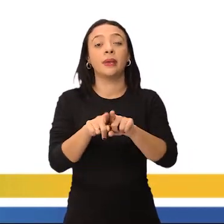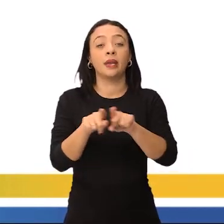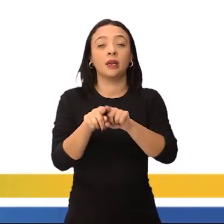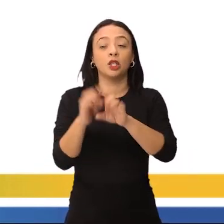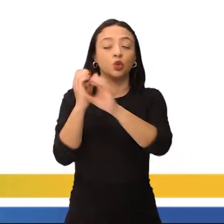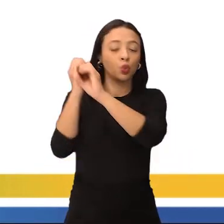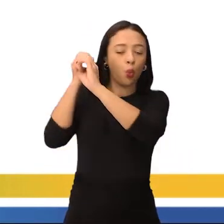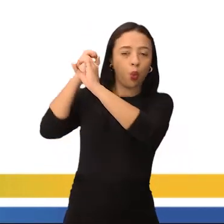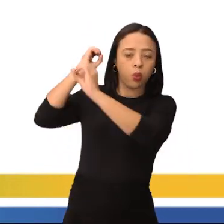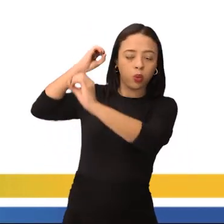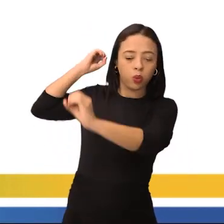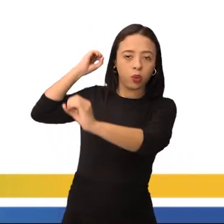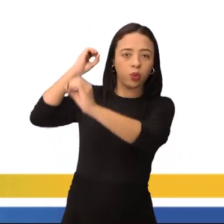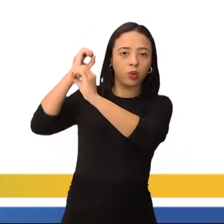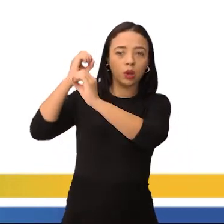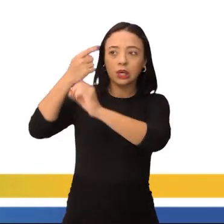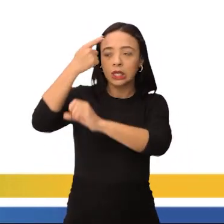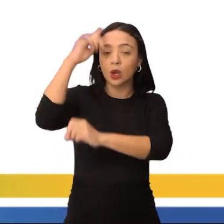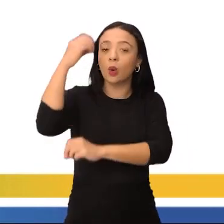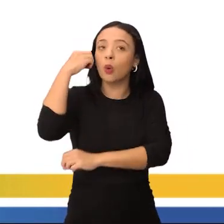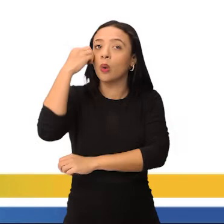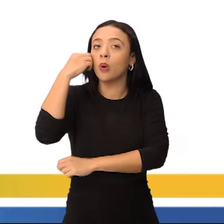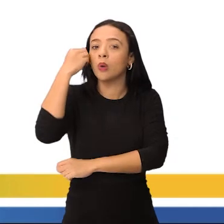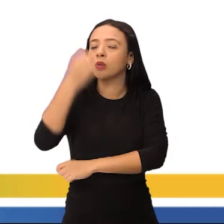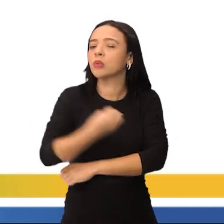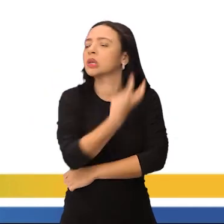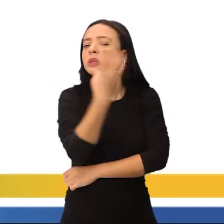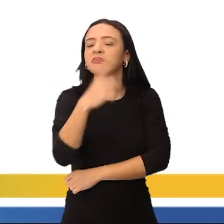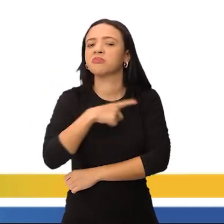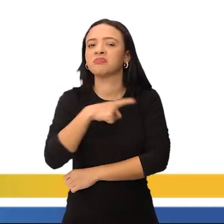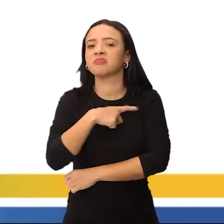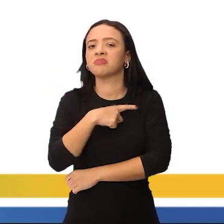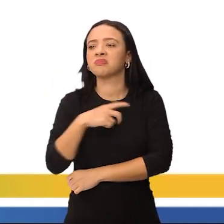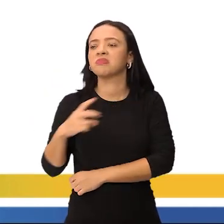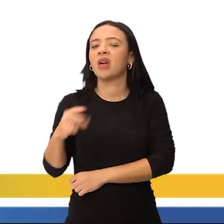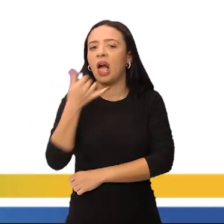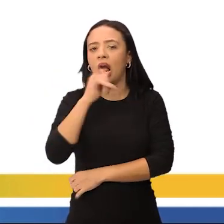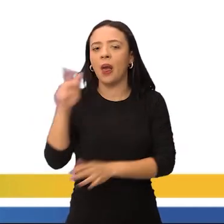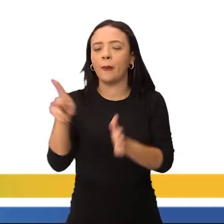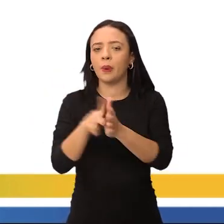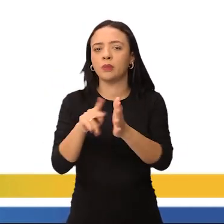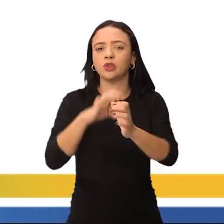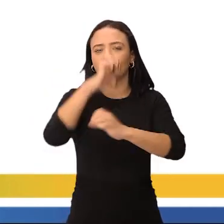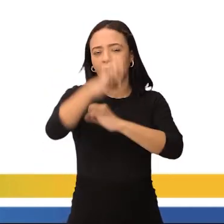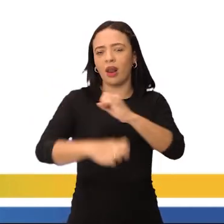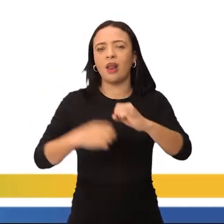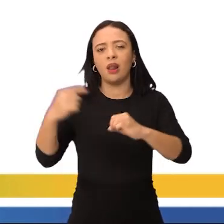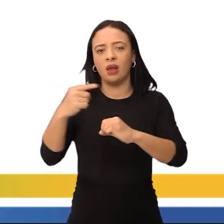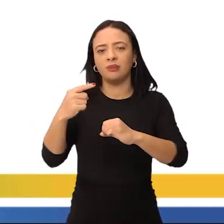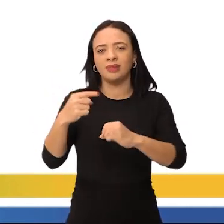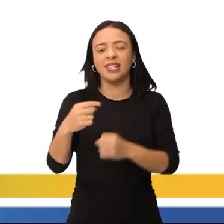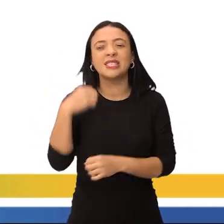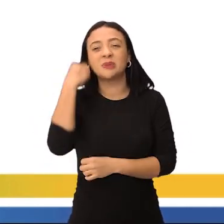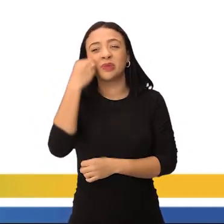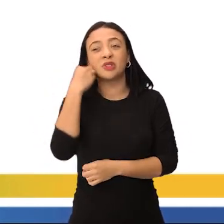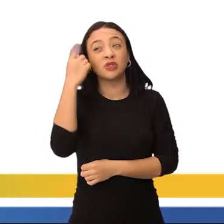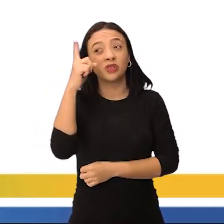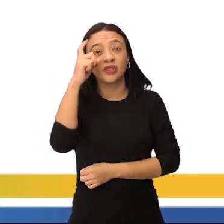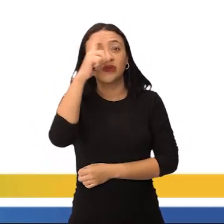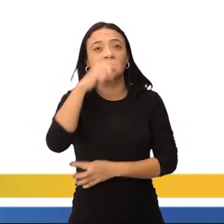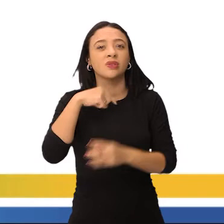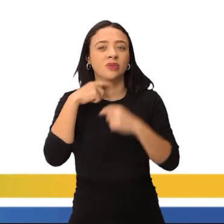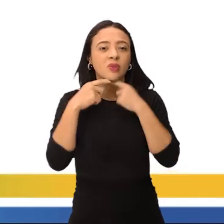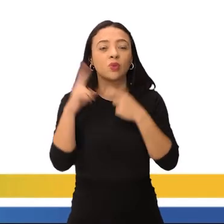ele fez o experimento de quanto vale a carga de um elétron Experimenta um pouco complicado para explicar aqui pessoal não tem animações não era um